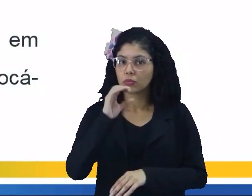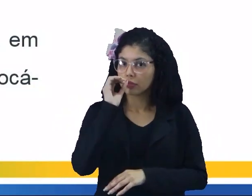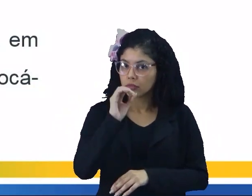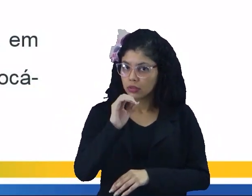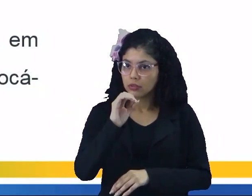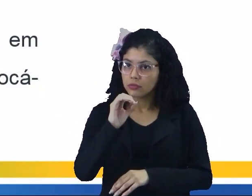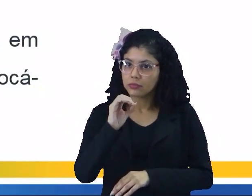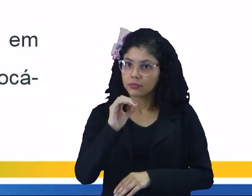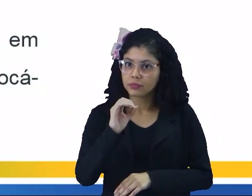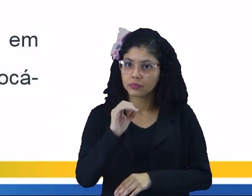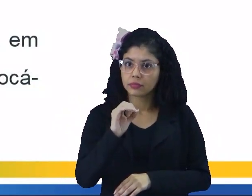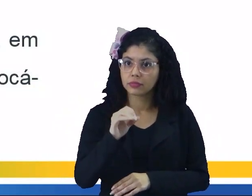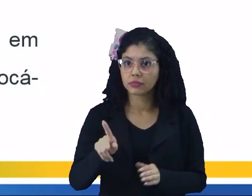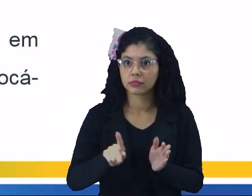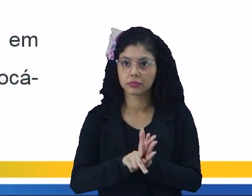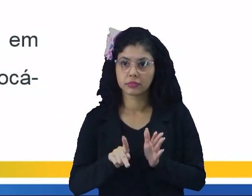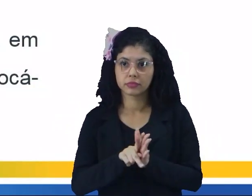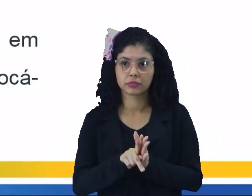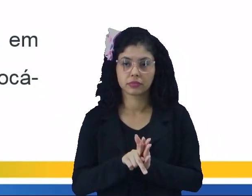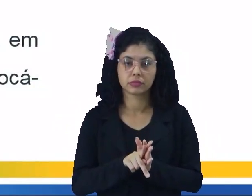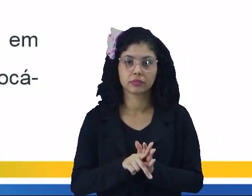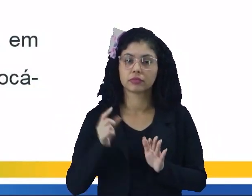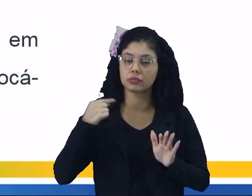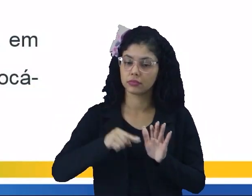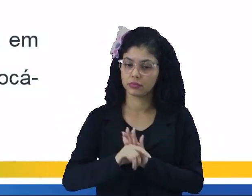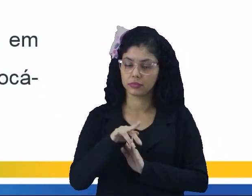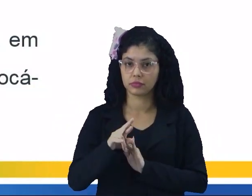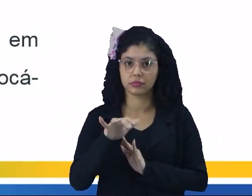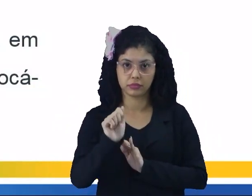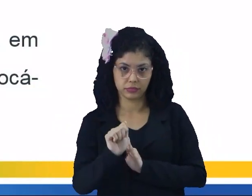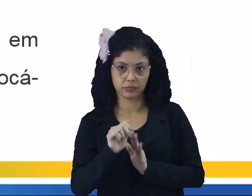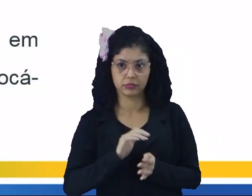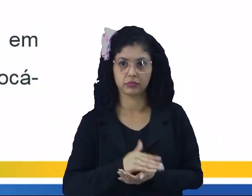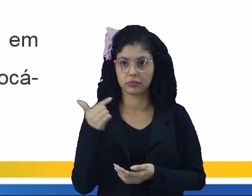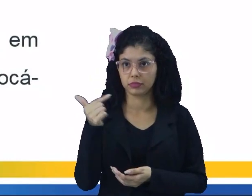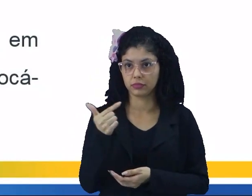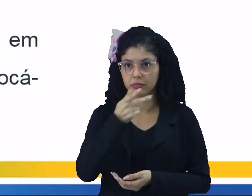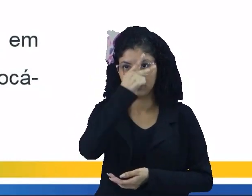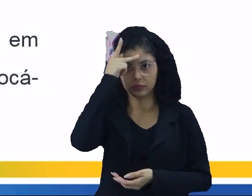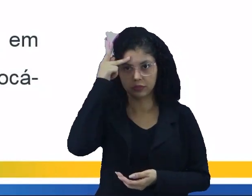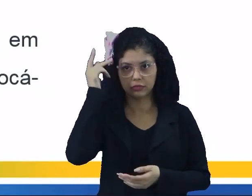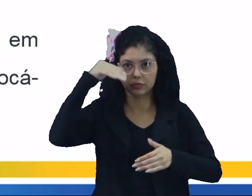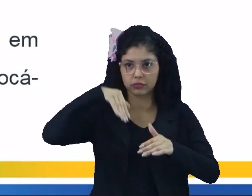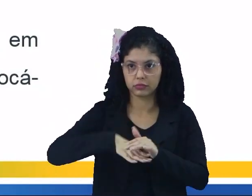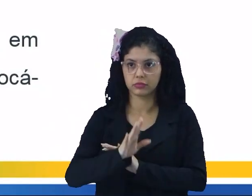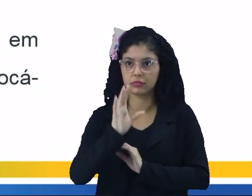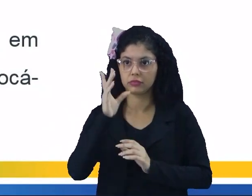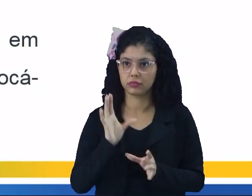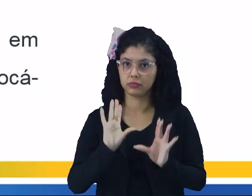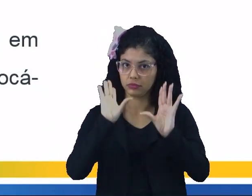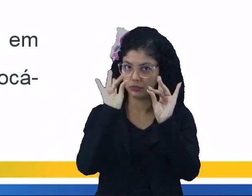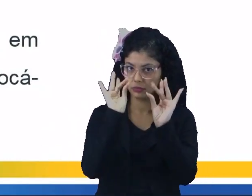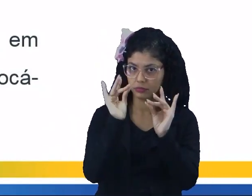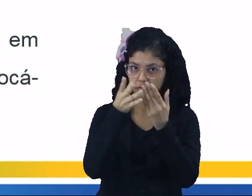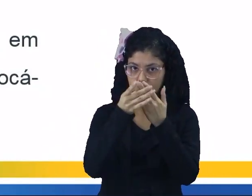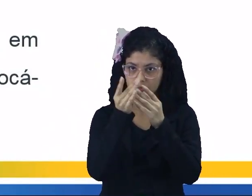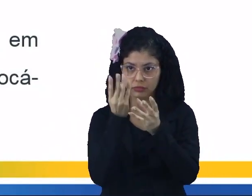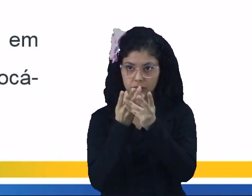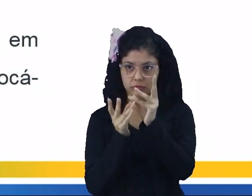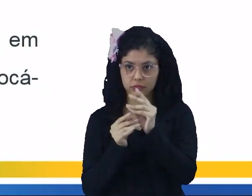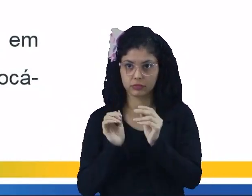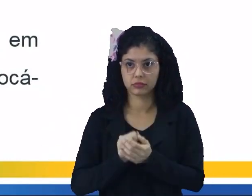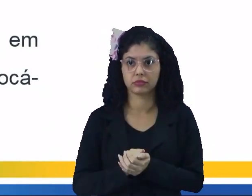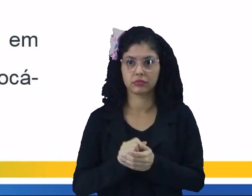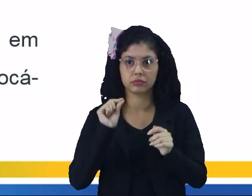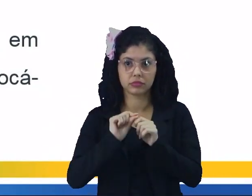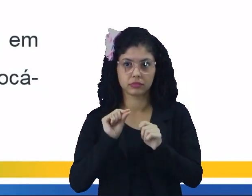régua esteja situado na extremidade inferior. 2. A pessoa deve colocar os dedos de sua mão